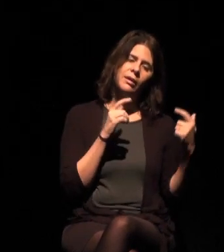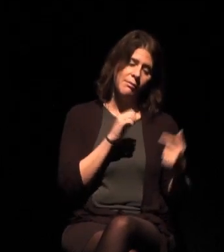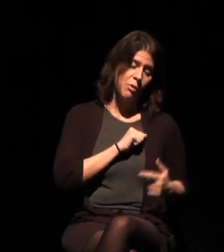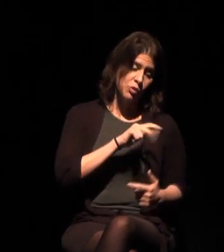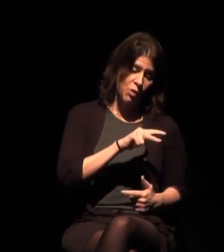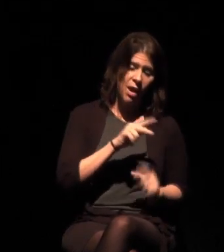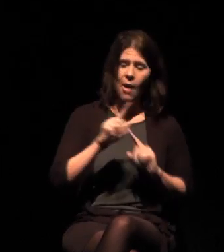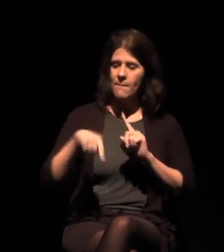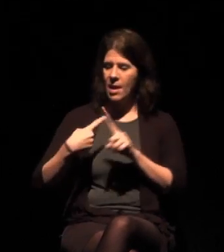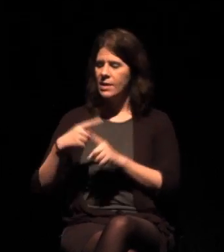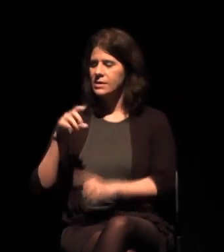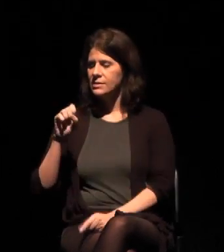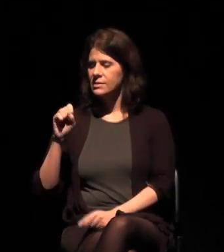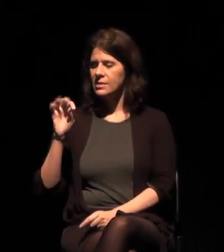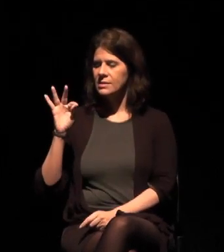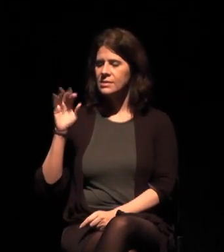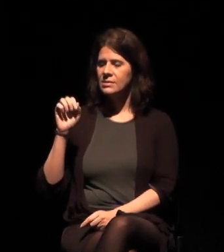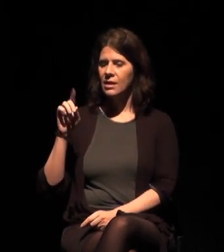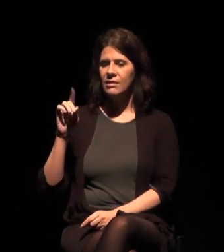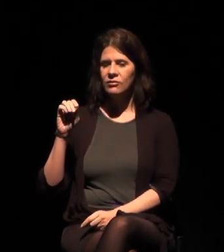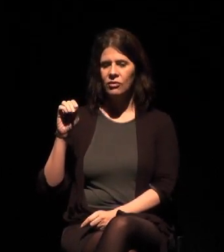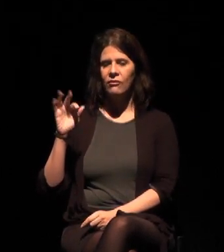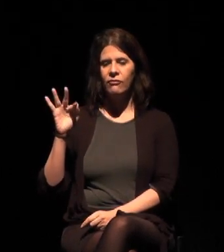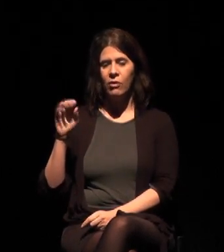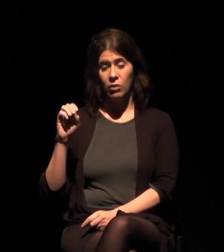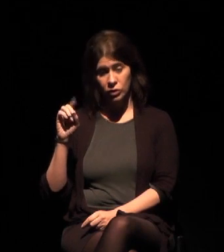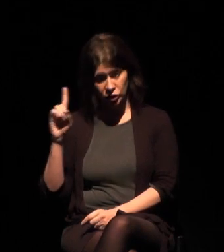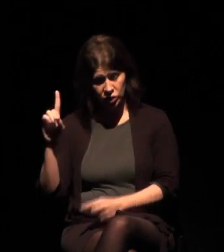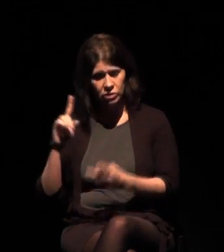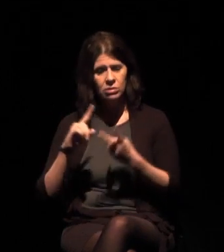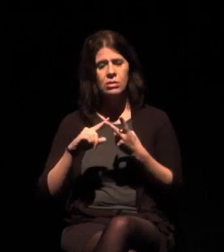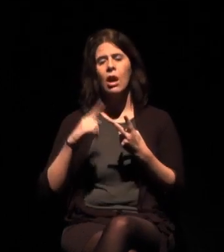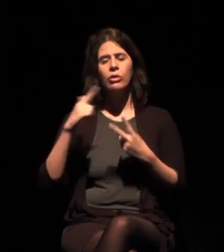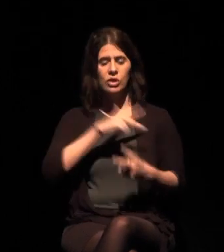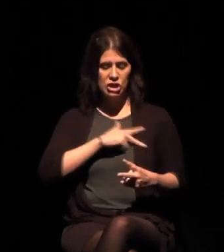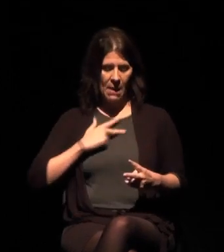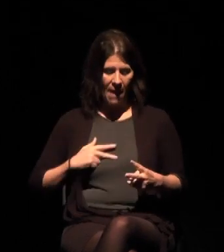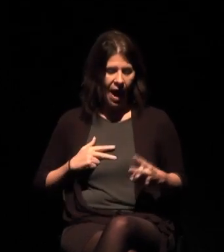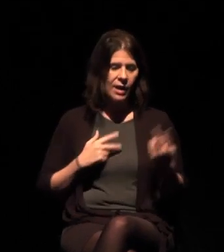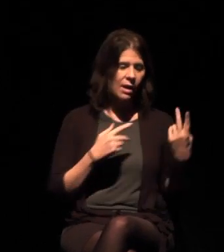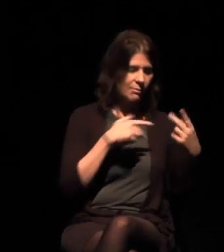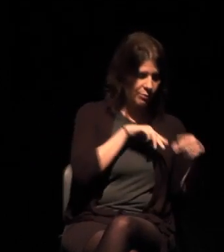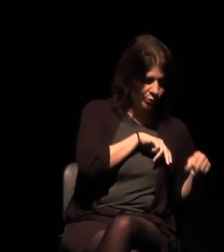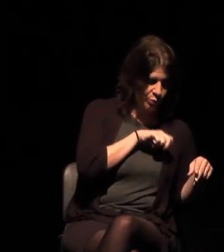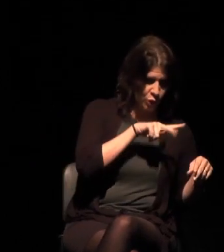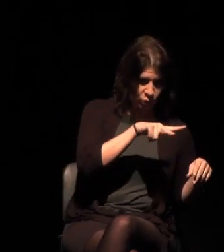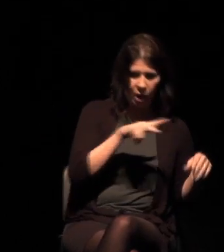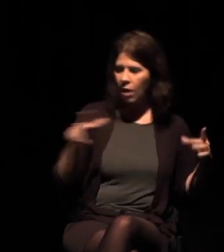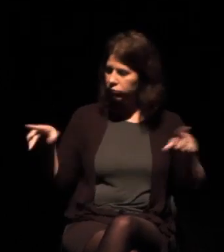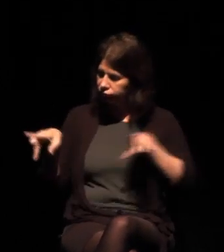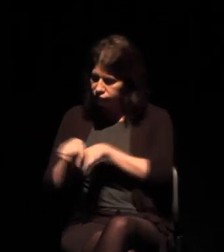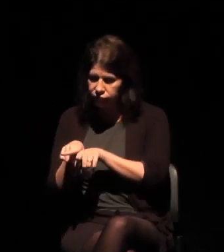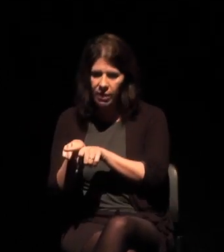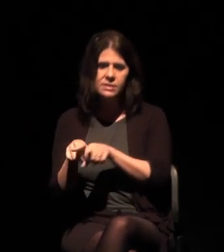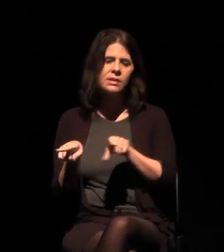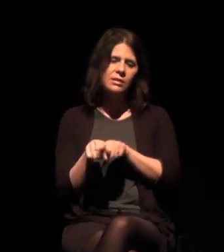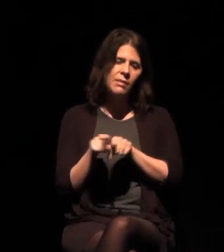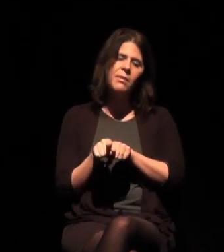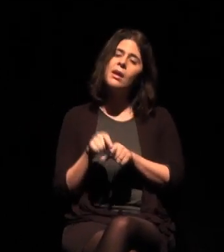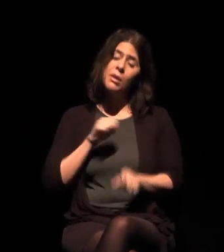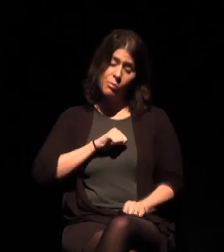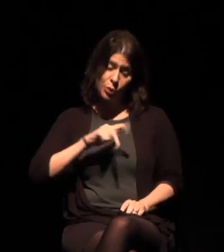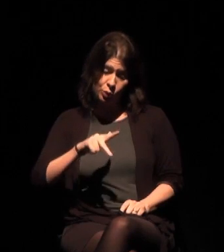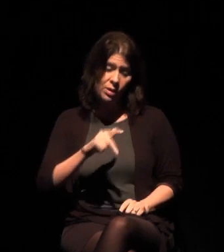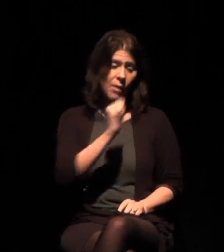com a dinamarca ou portugal com o brasil quem sabe e portanto estas tecnologias também permitem redes são muito